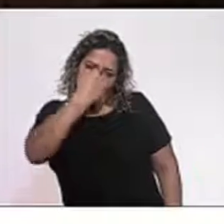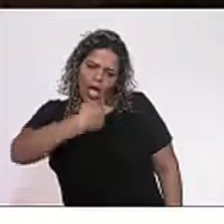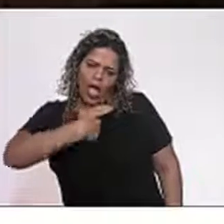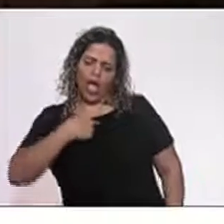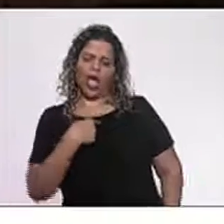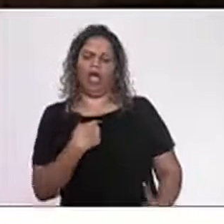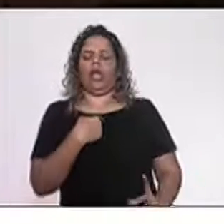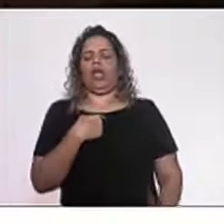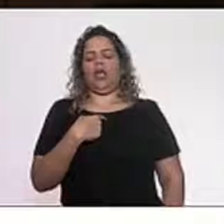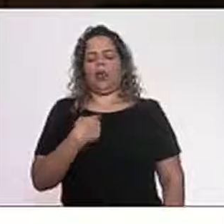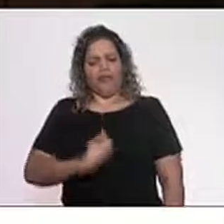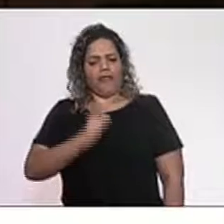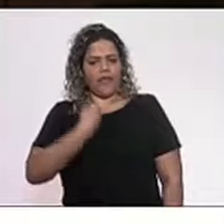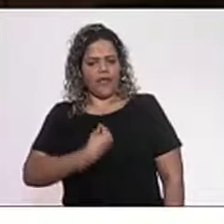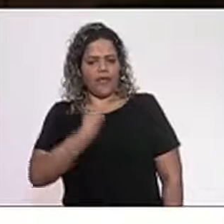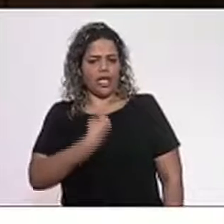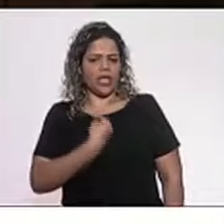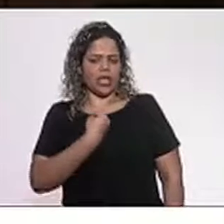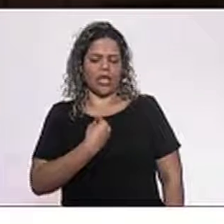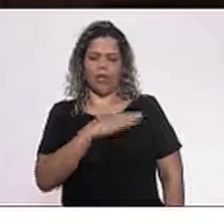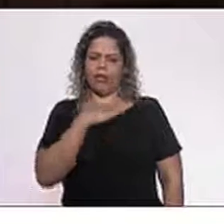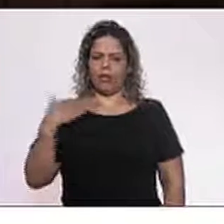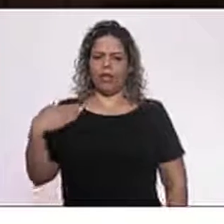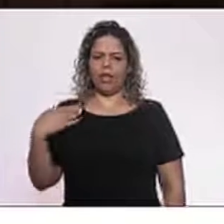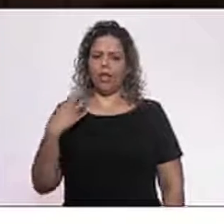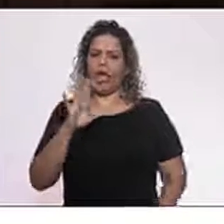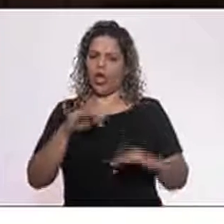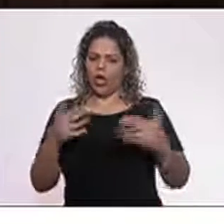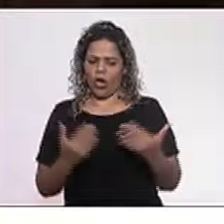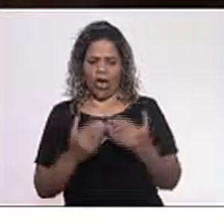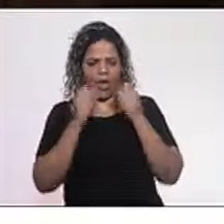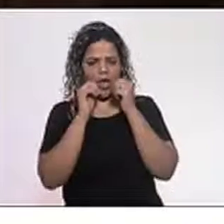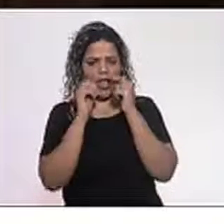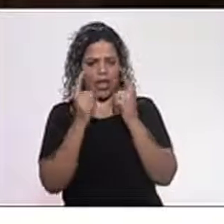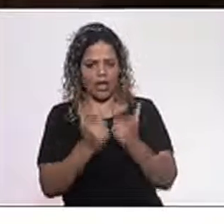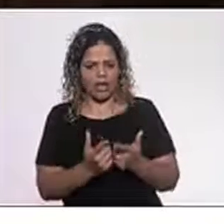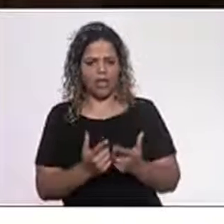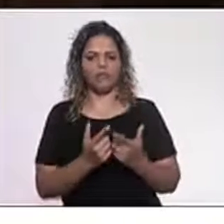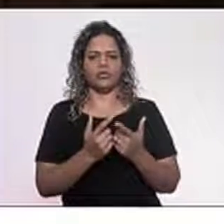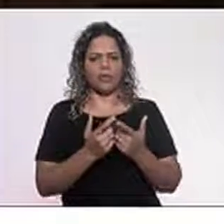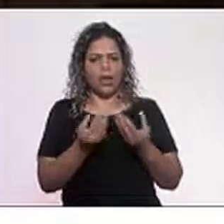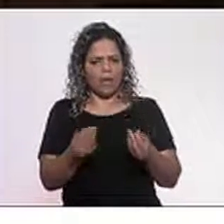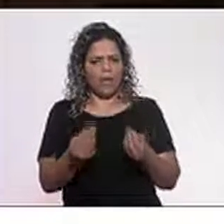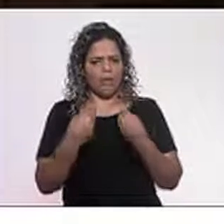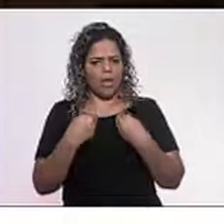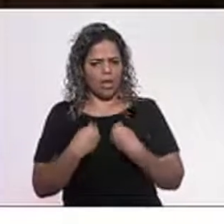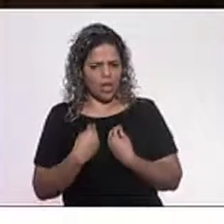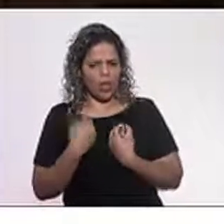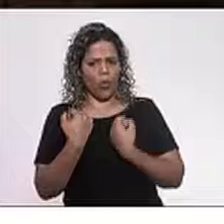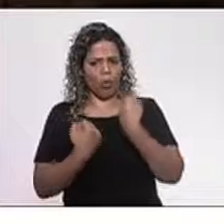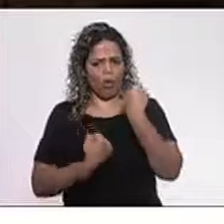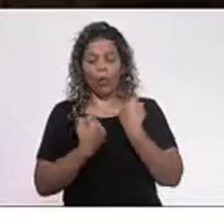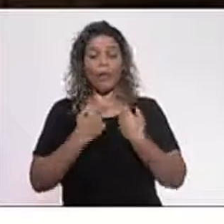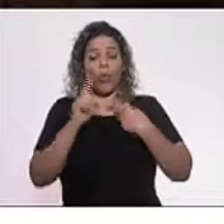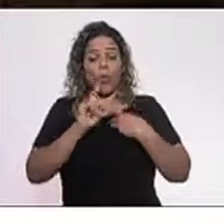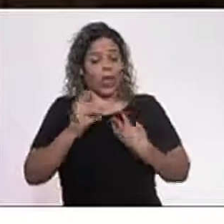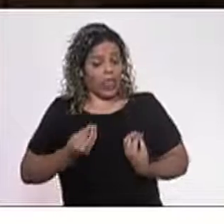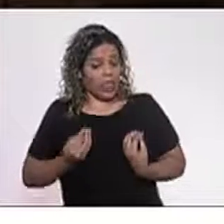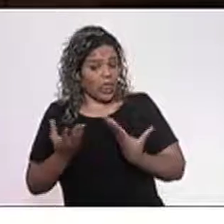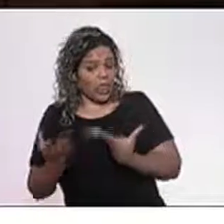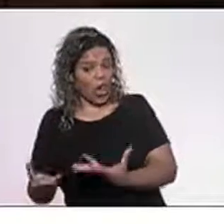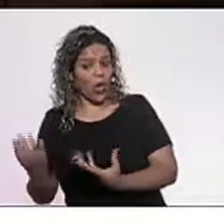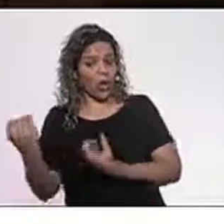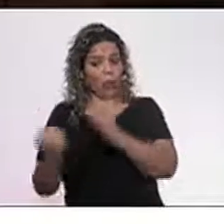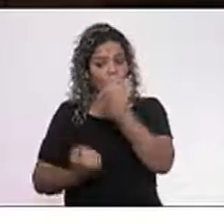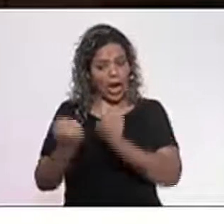eu tenho, 32. Agora, essa casa aqui cedeu um carro blindado, ou seja, não